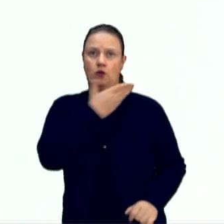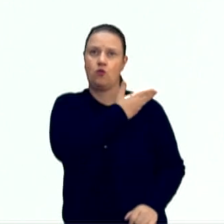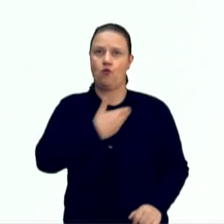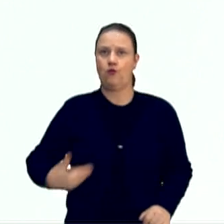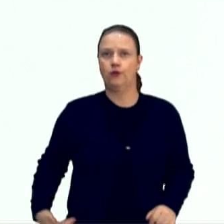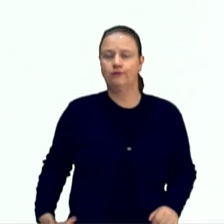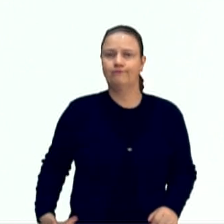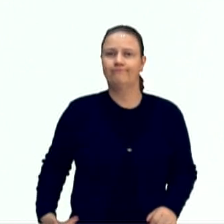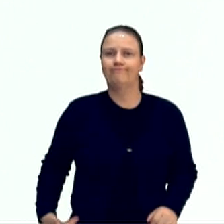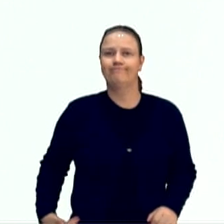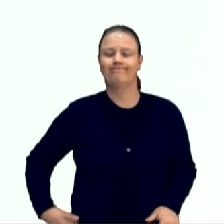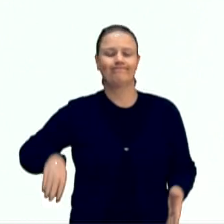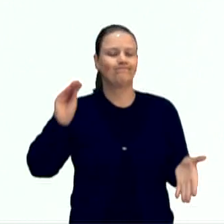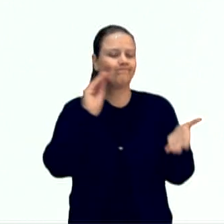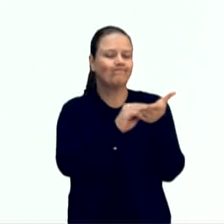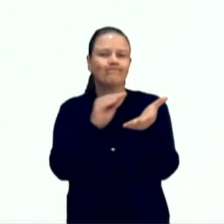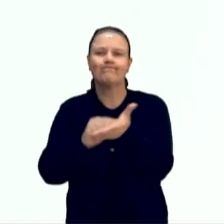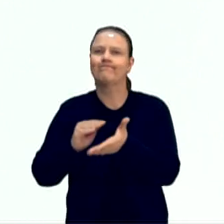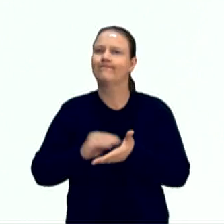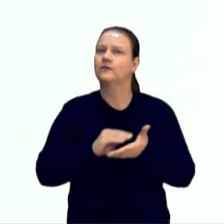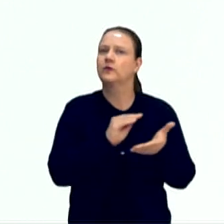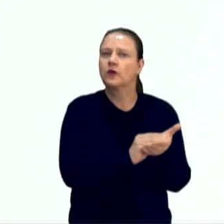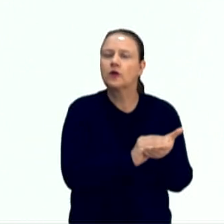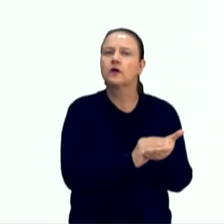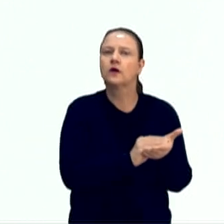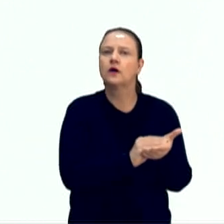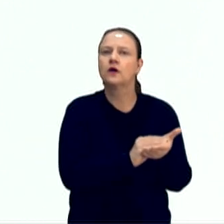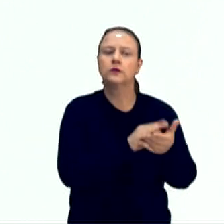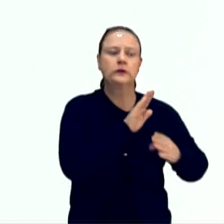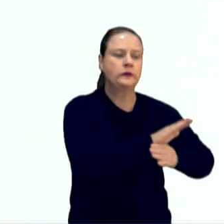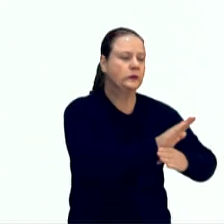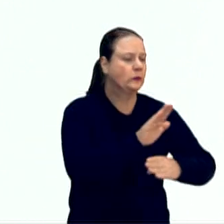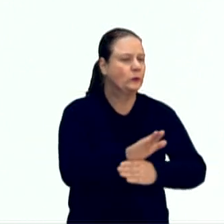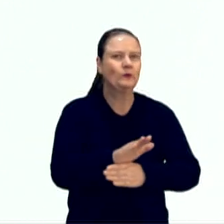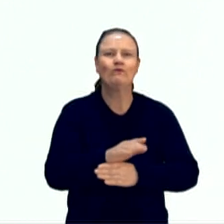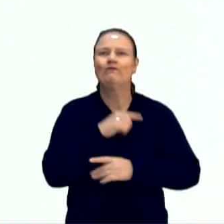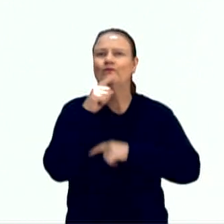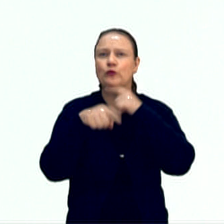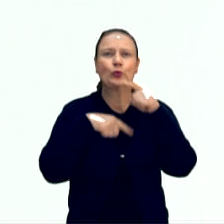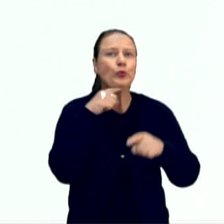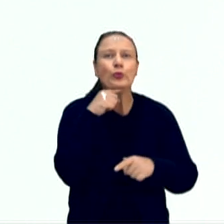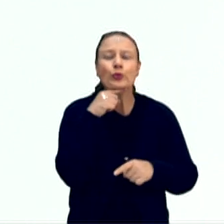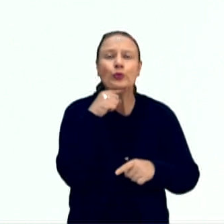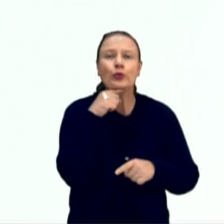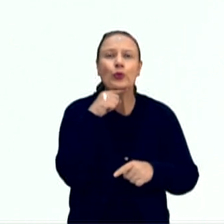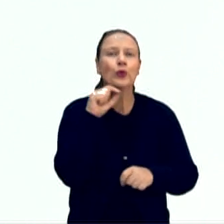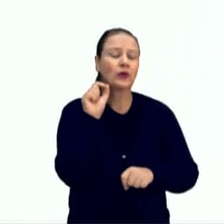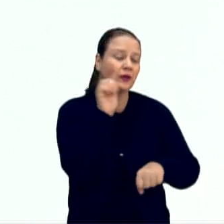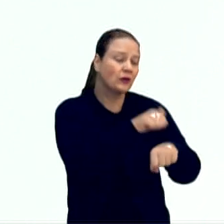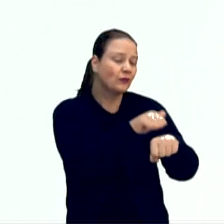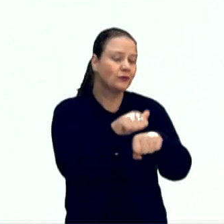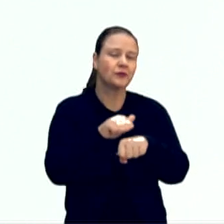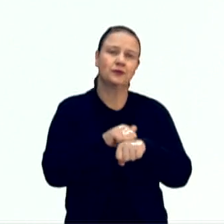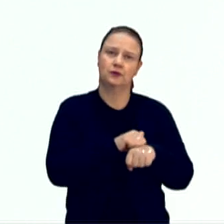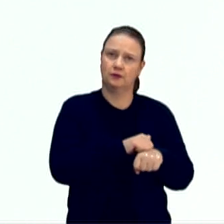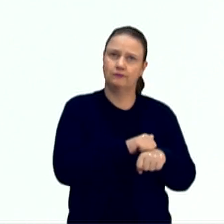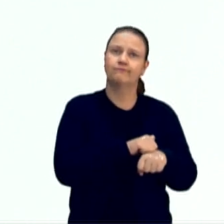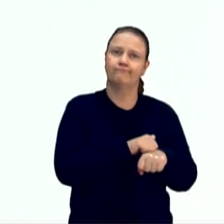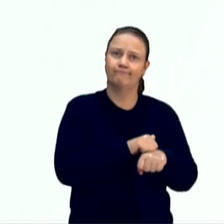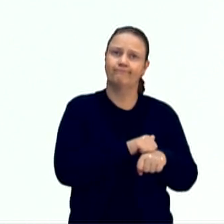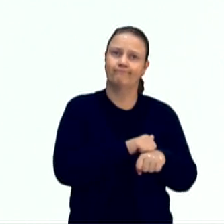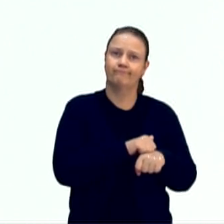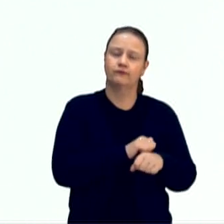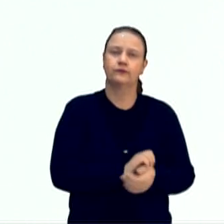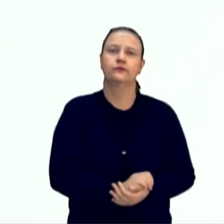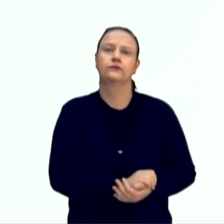acaba sendo ineficiente ou insuficiente para atender a população. É uma relação de pobreza,